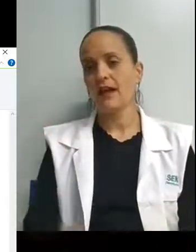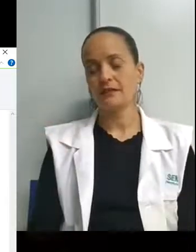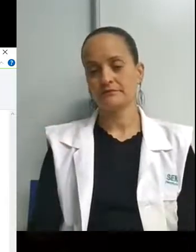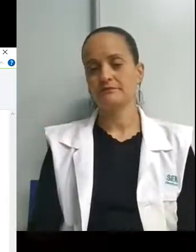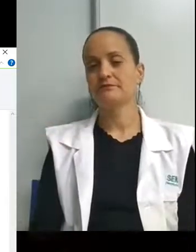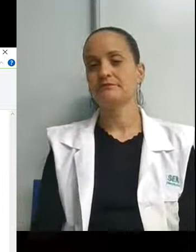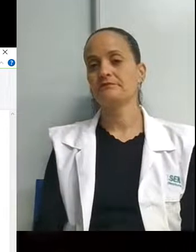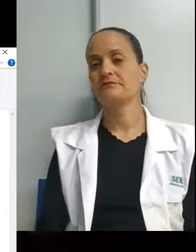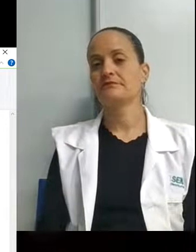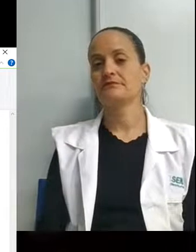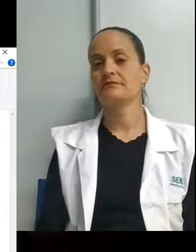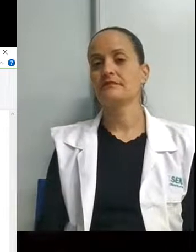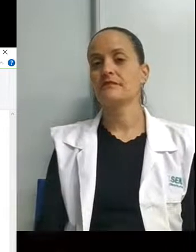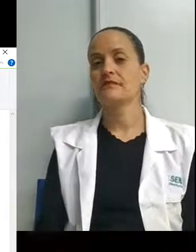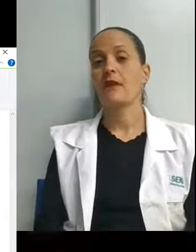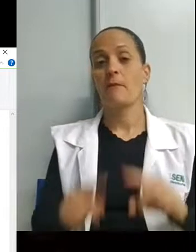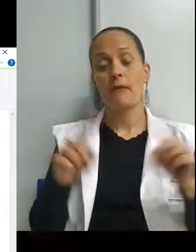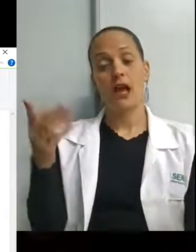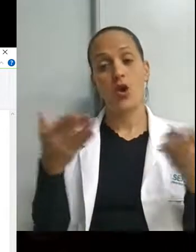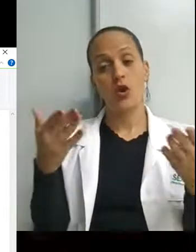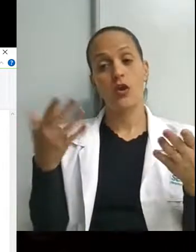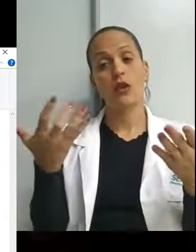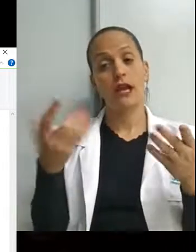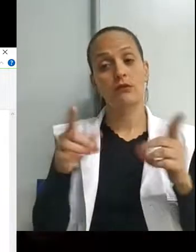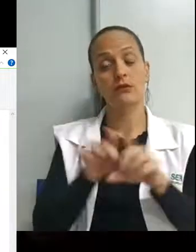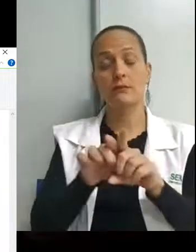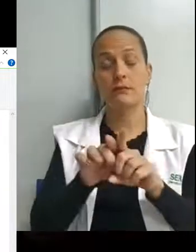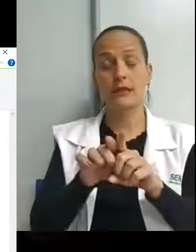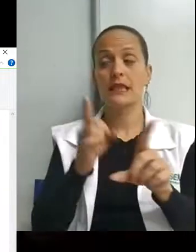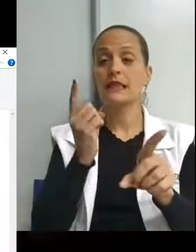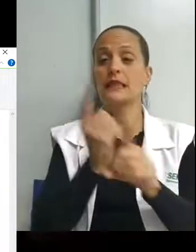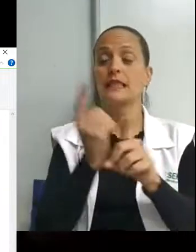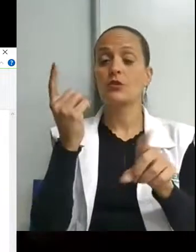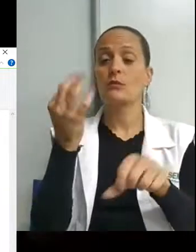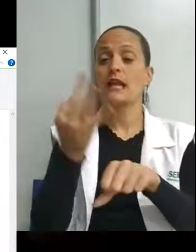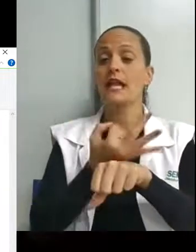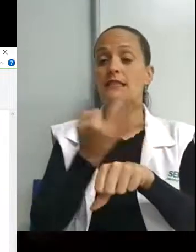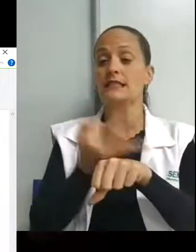só a resistência, que é o que a gente quer descobrir. Vai ser quem? Vai ser a potência